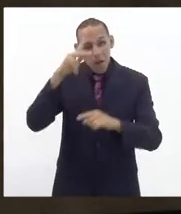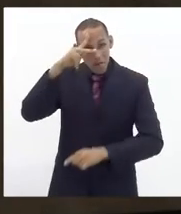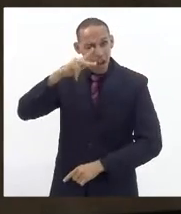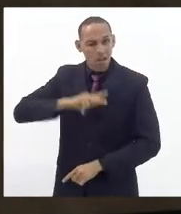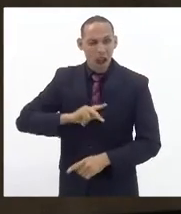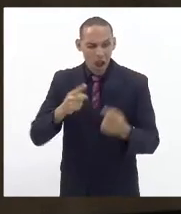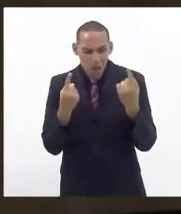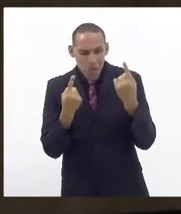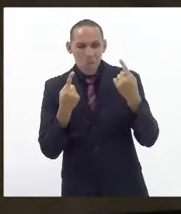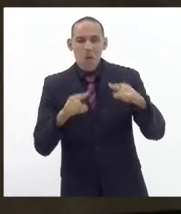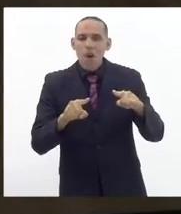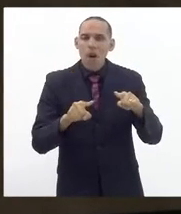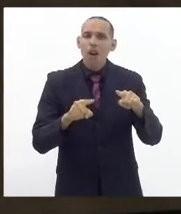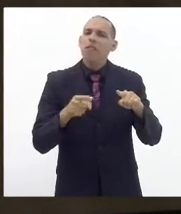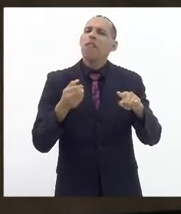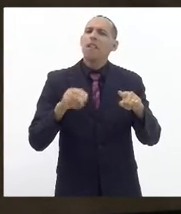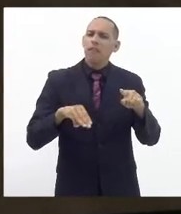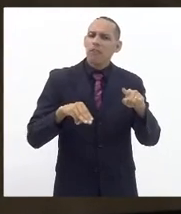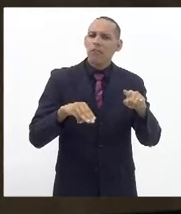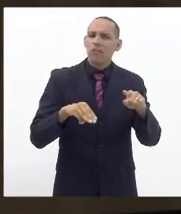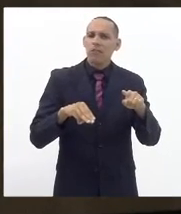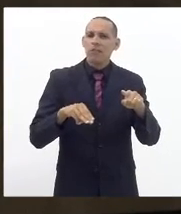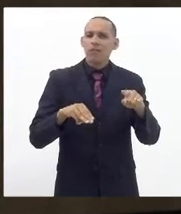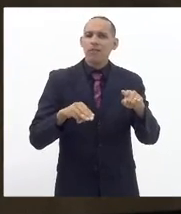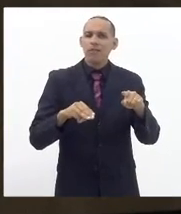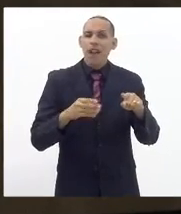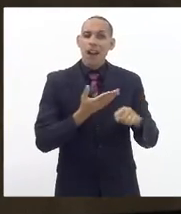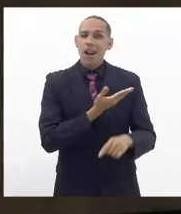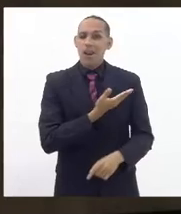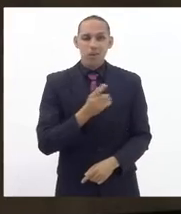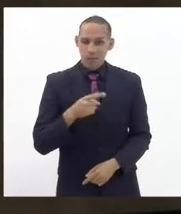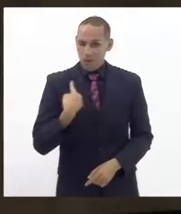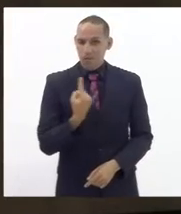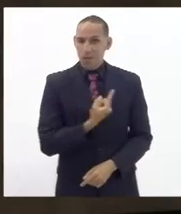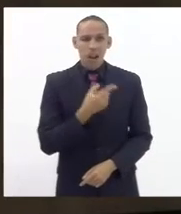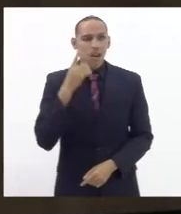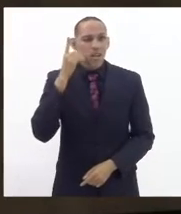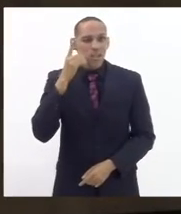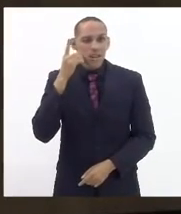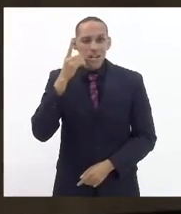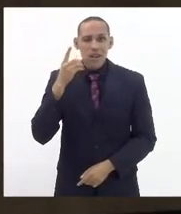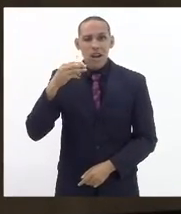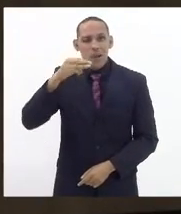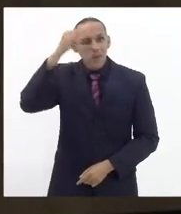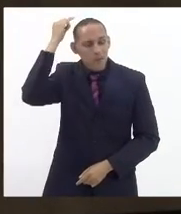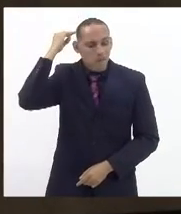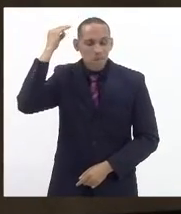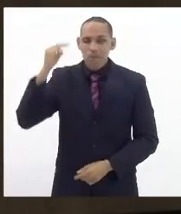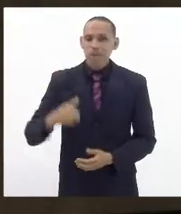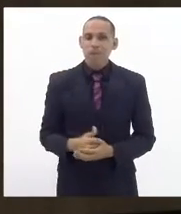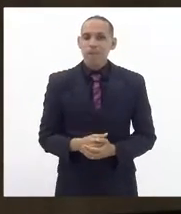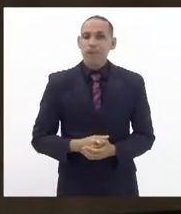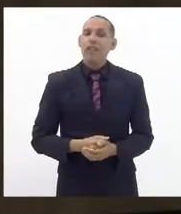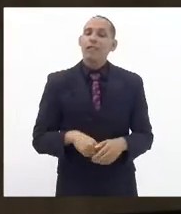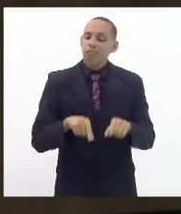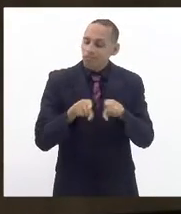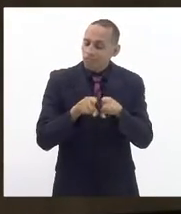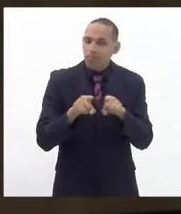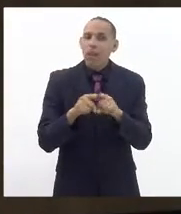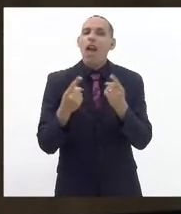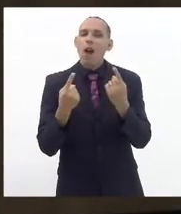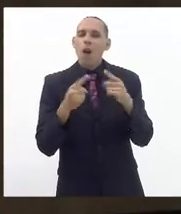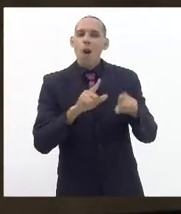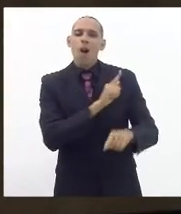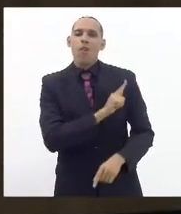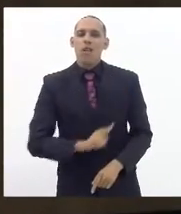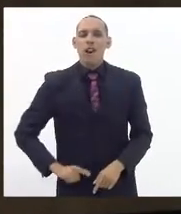pessoal contra o nosso colega deputado Márcio Pacheco e, consequentemente, contra o